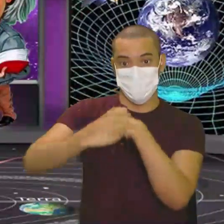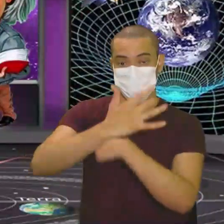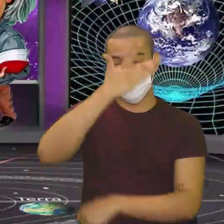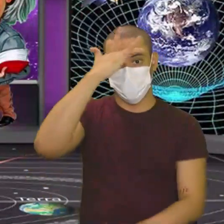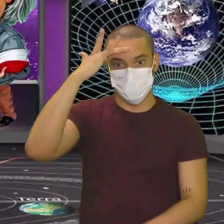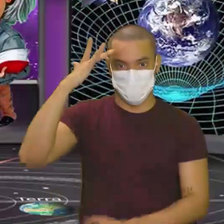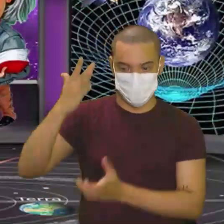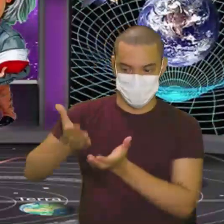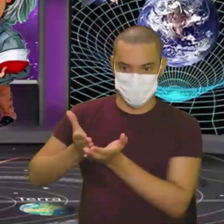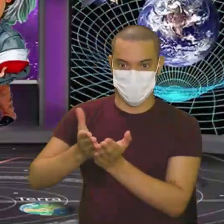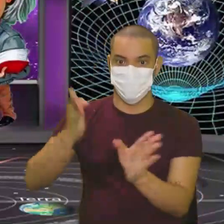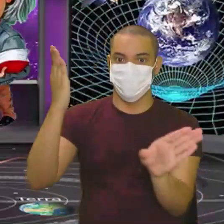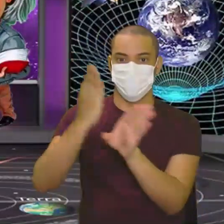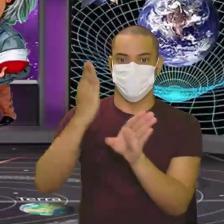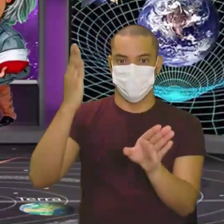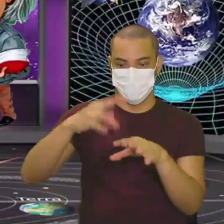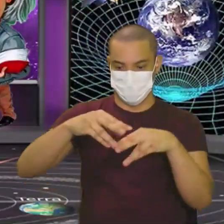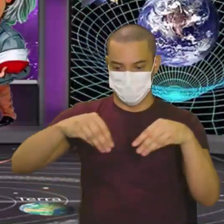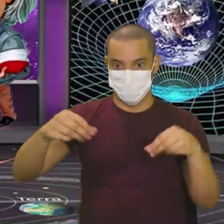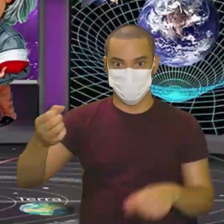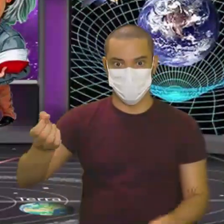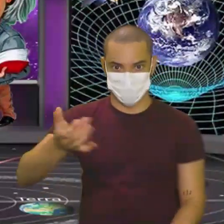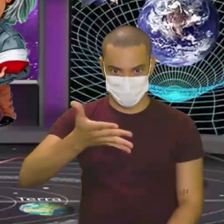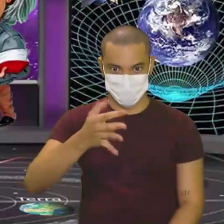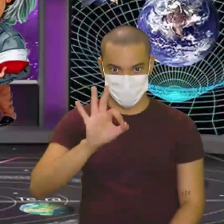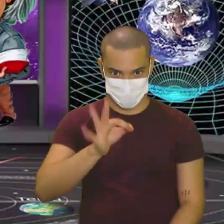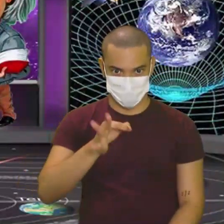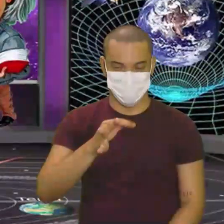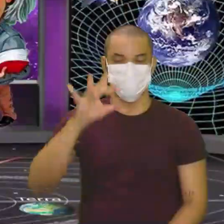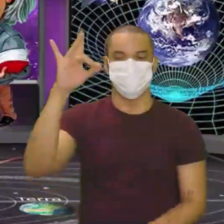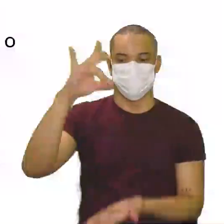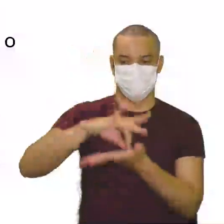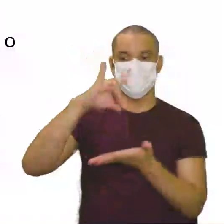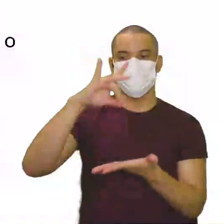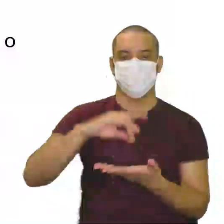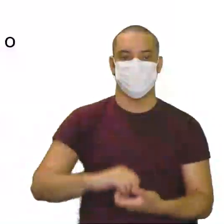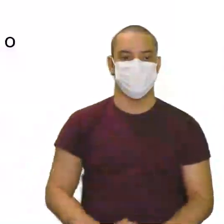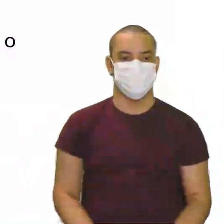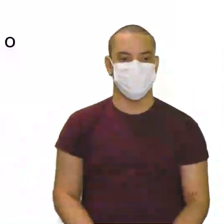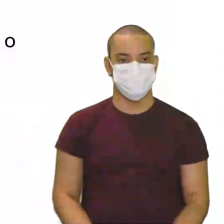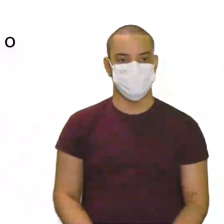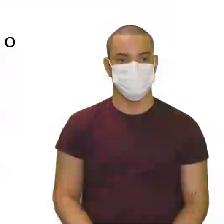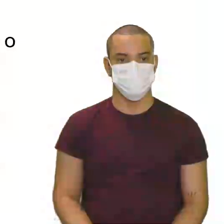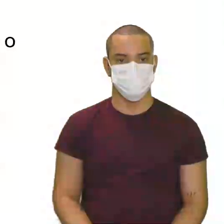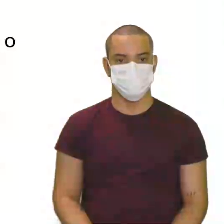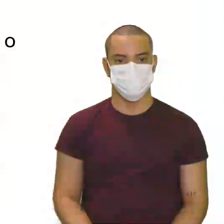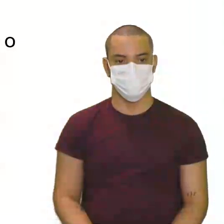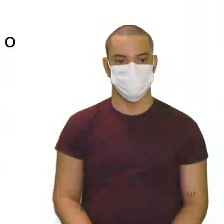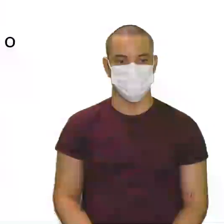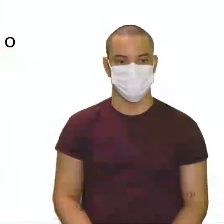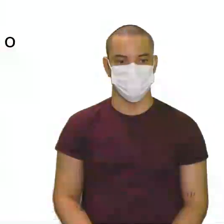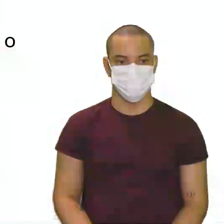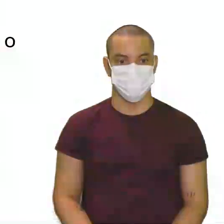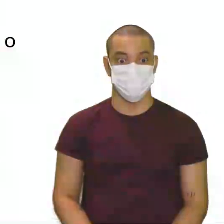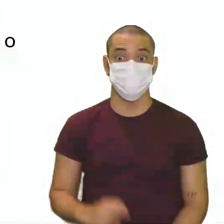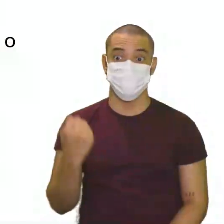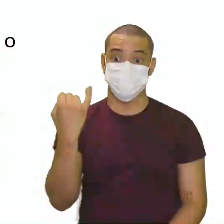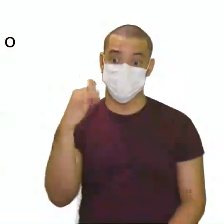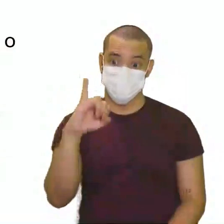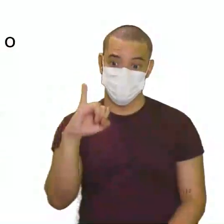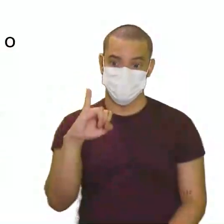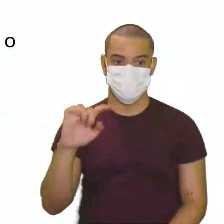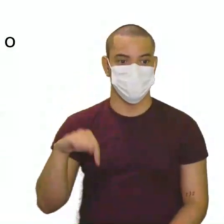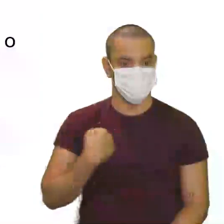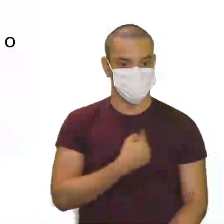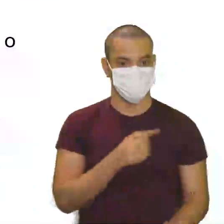navegações Ok descoberta de novas terras então ali bom né vamos continuar Olha só Se